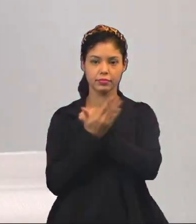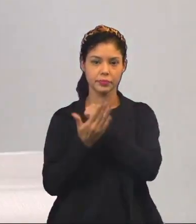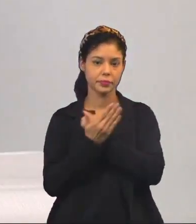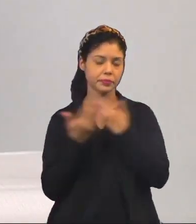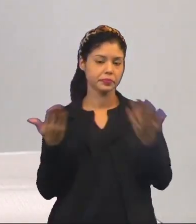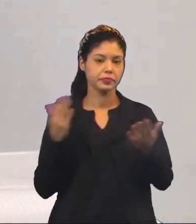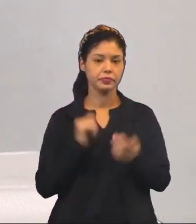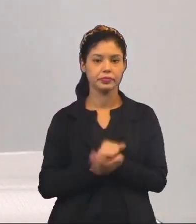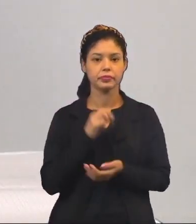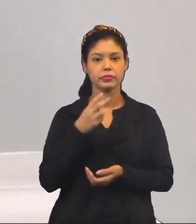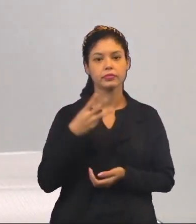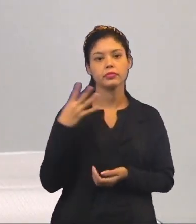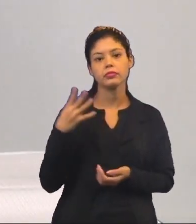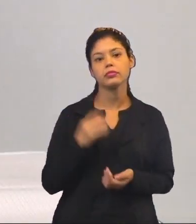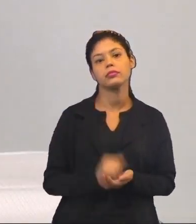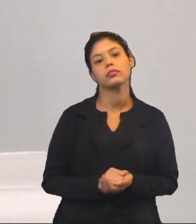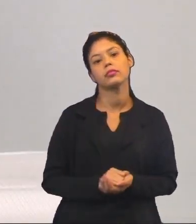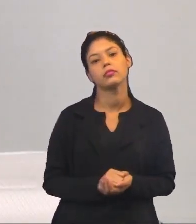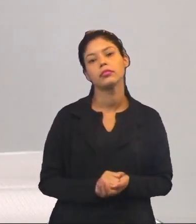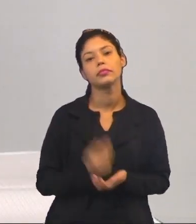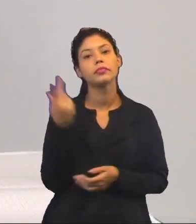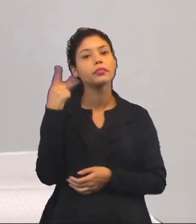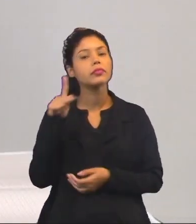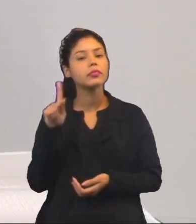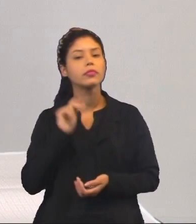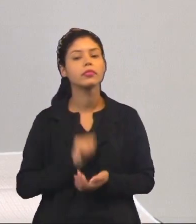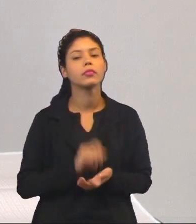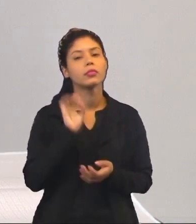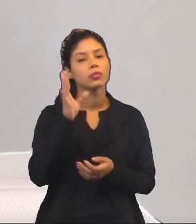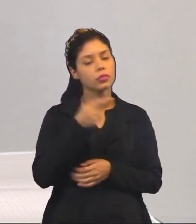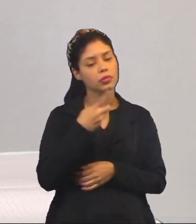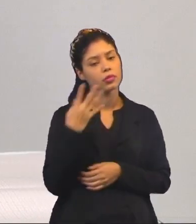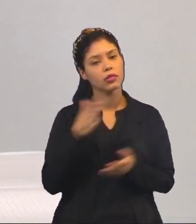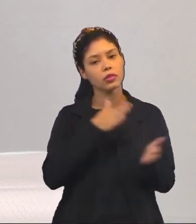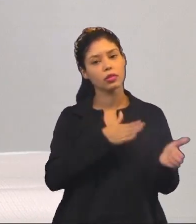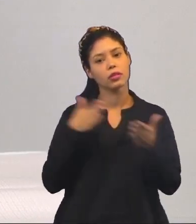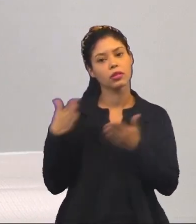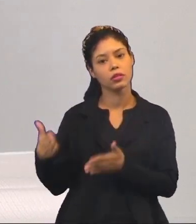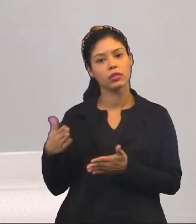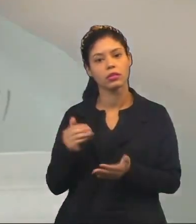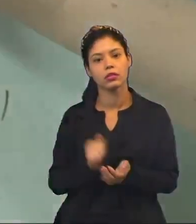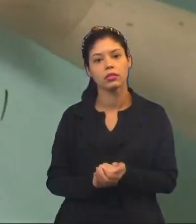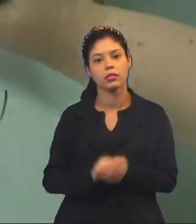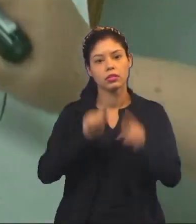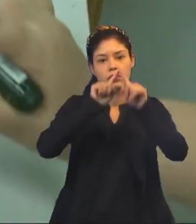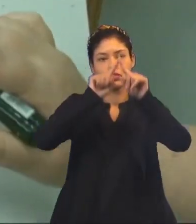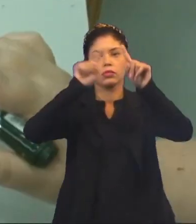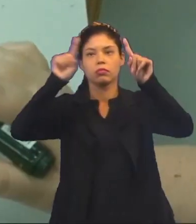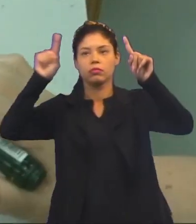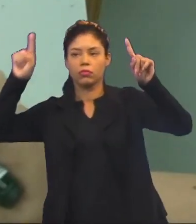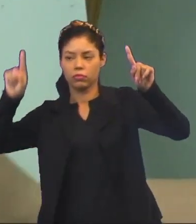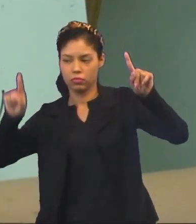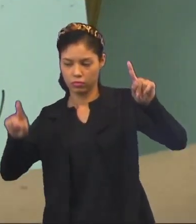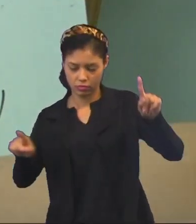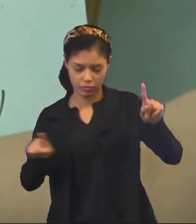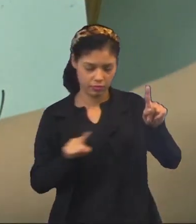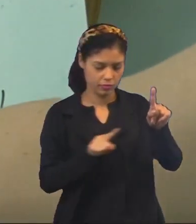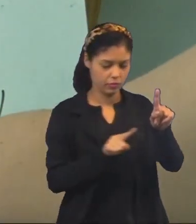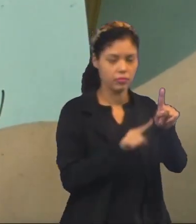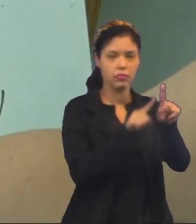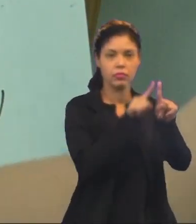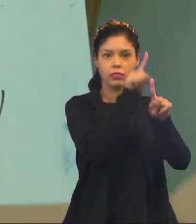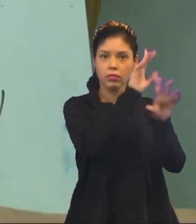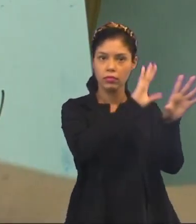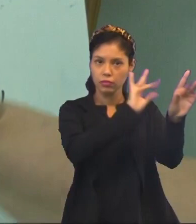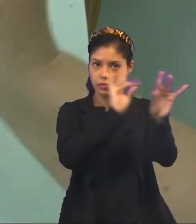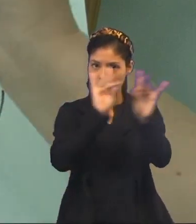ajudantes, né? 34 mesmo. Então, o perímetro só se conta a parte do contorno. Quantos quadradinhos teve em